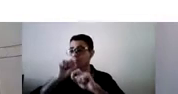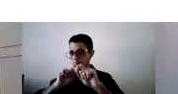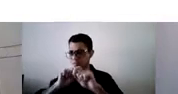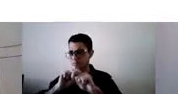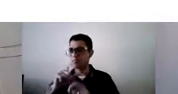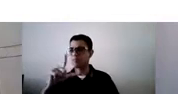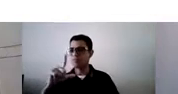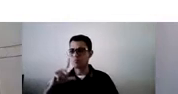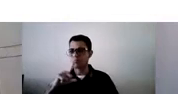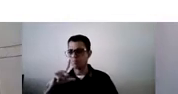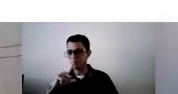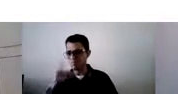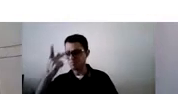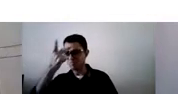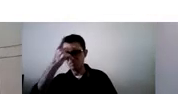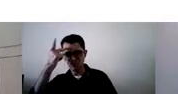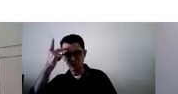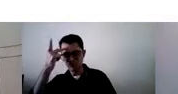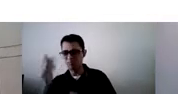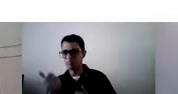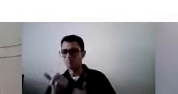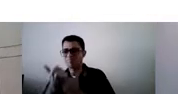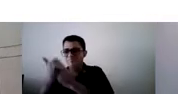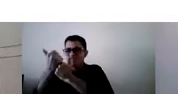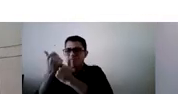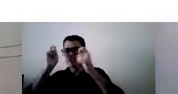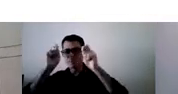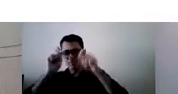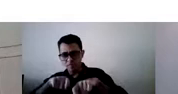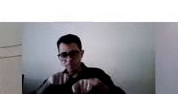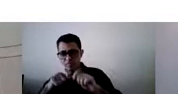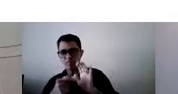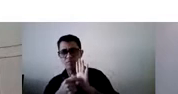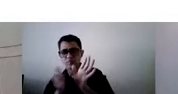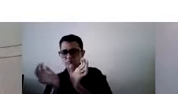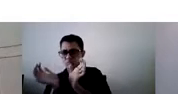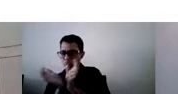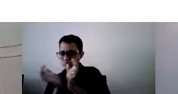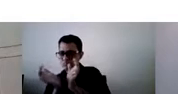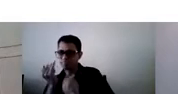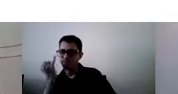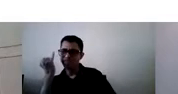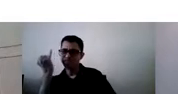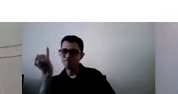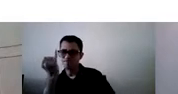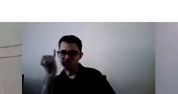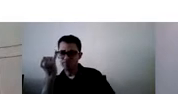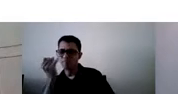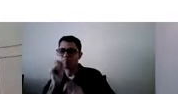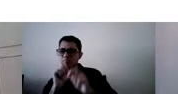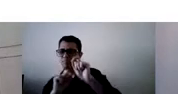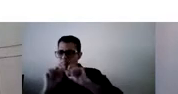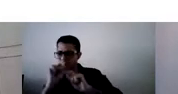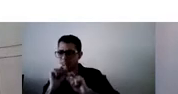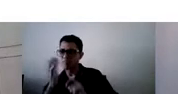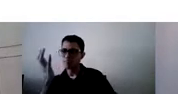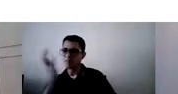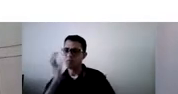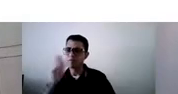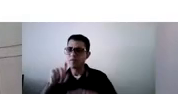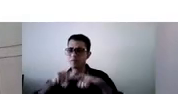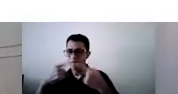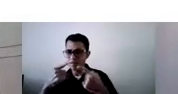ter permeabilidade e ser reconhecido como alguém que reparte competências,